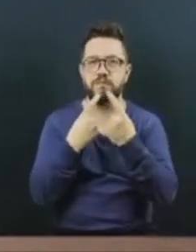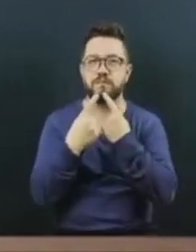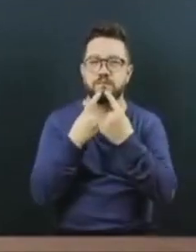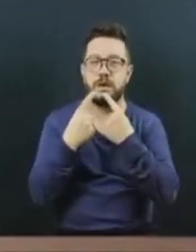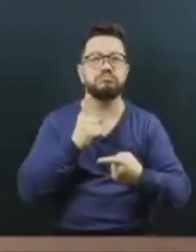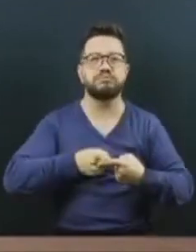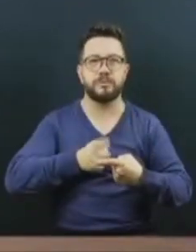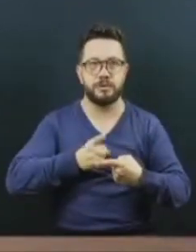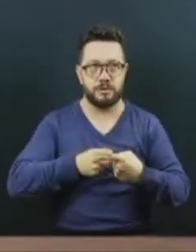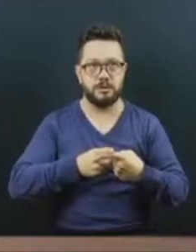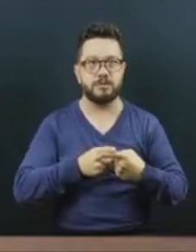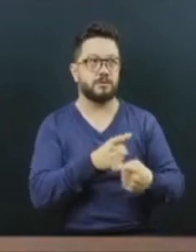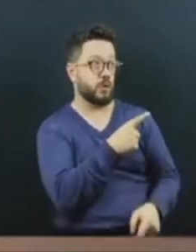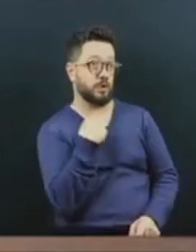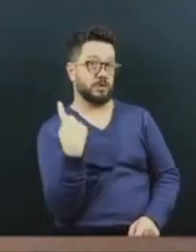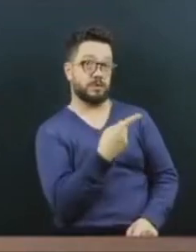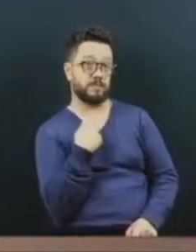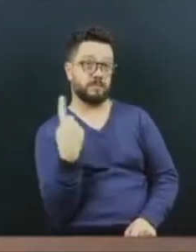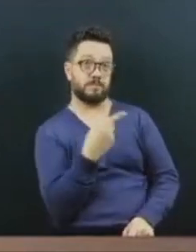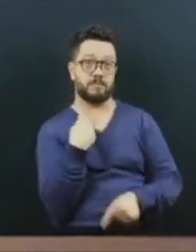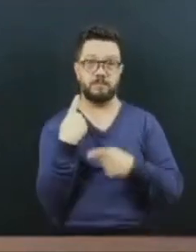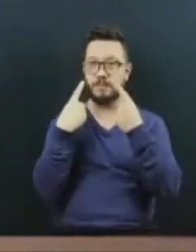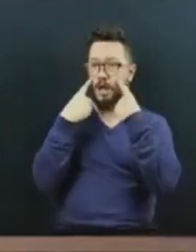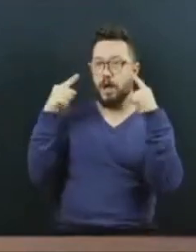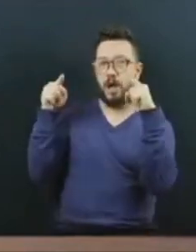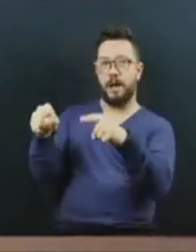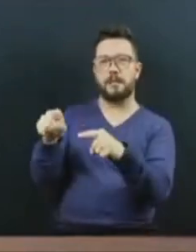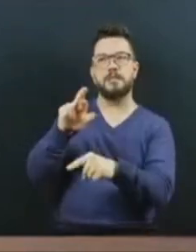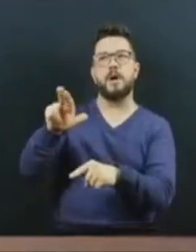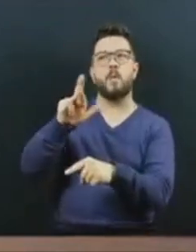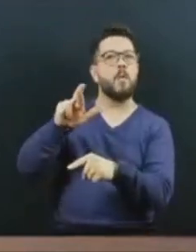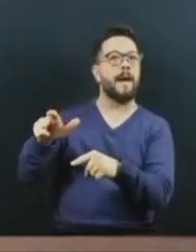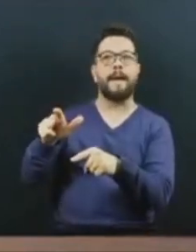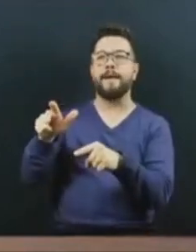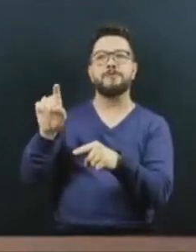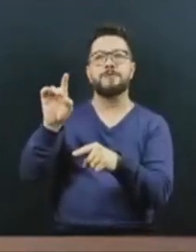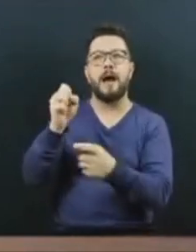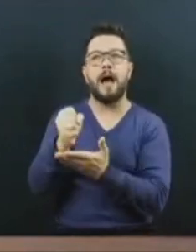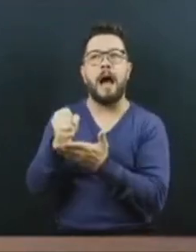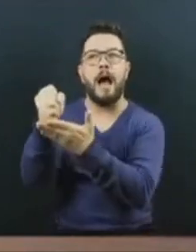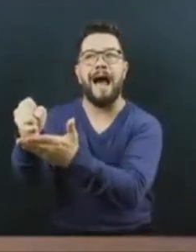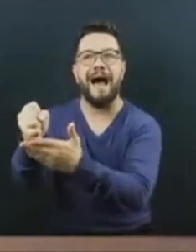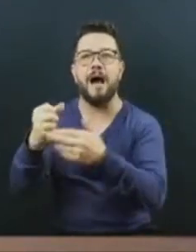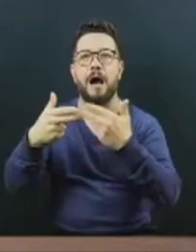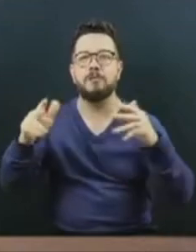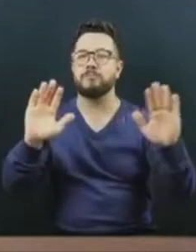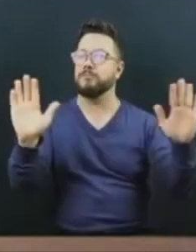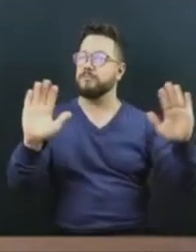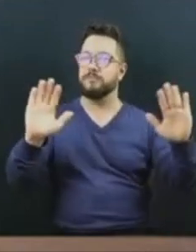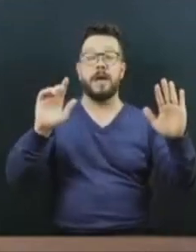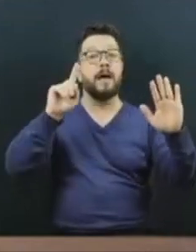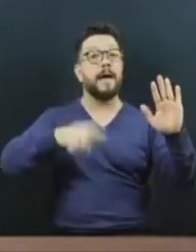nenhuma não é nenhuma ação de Justiça né e de igualdade mas sim mostrar aí o compromisso que